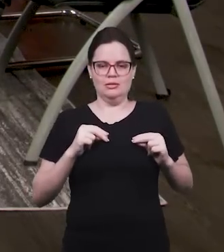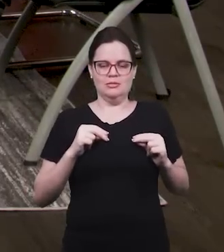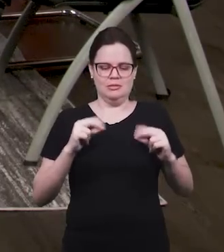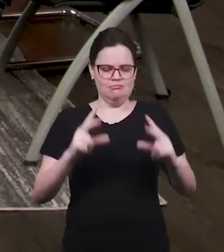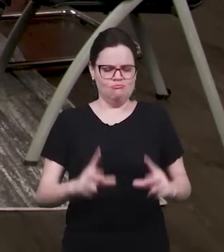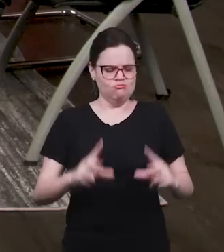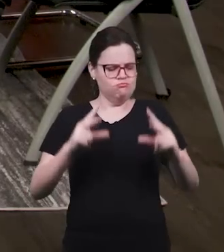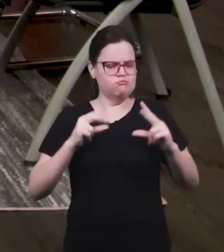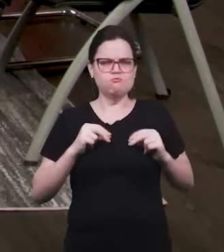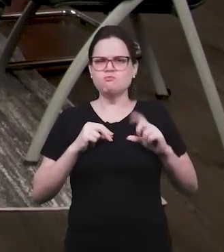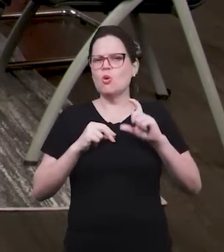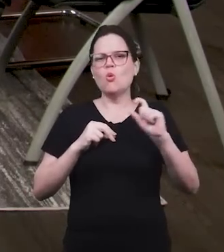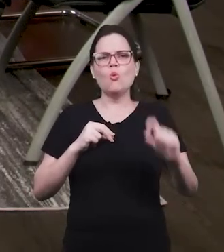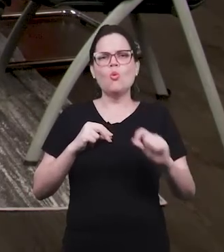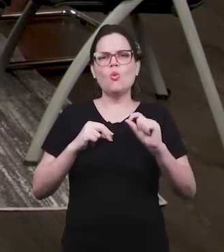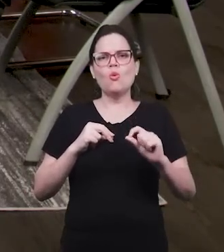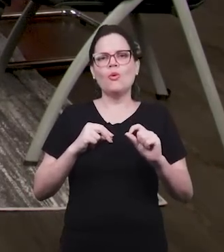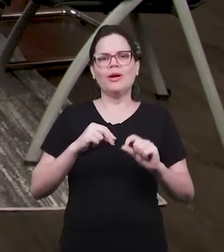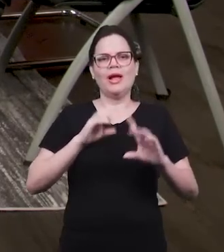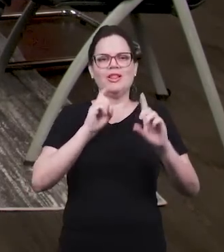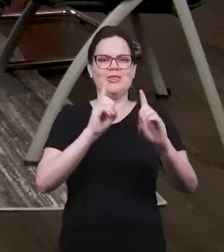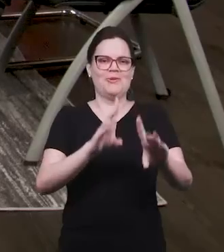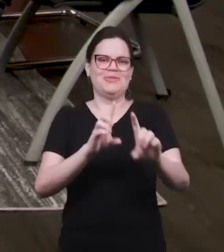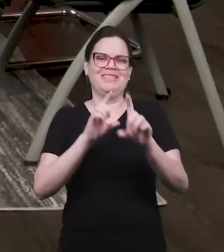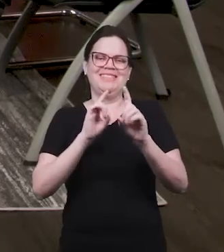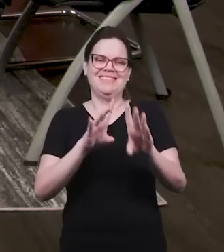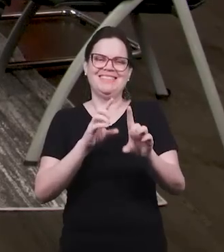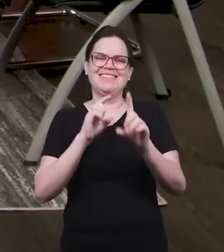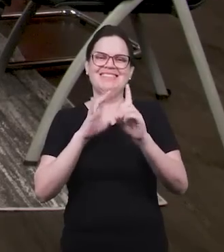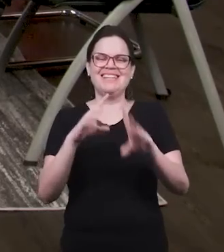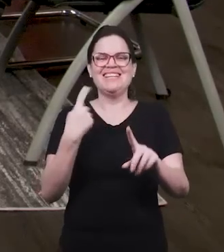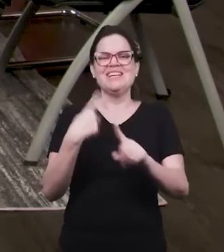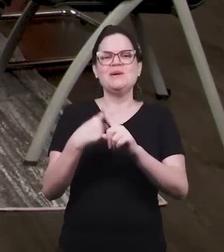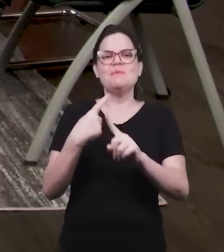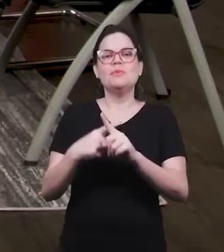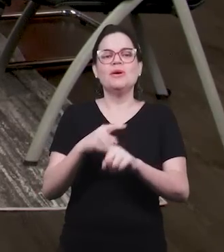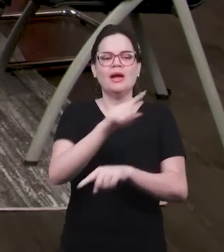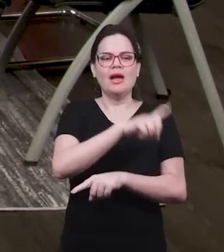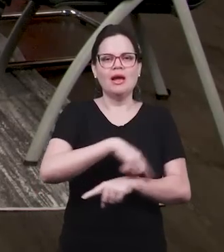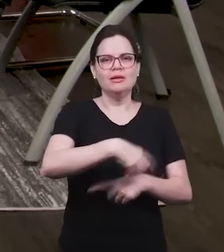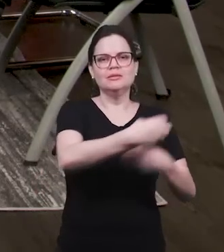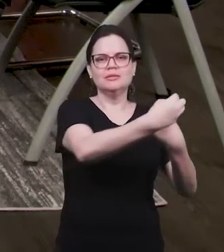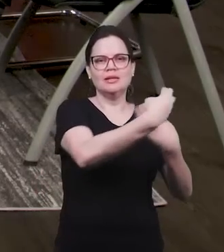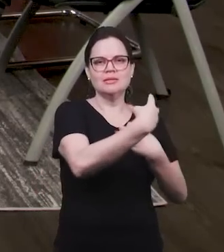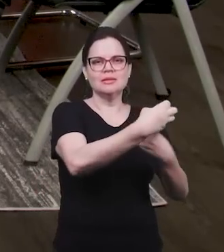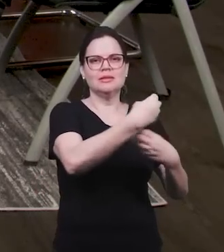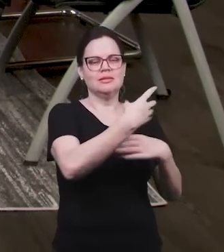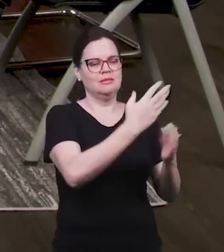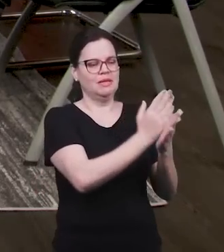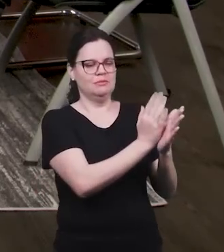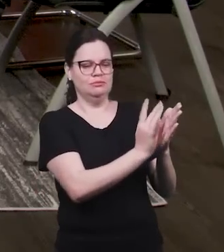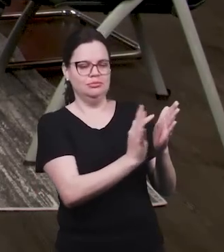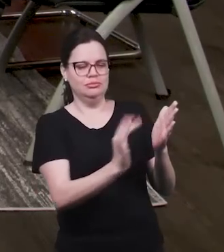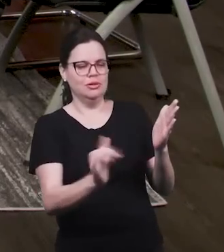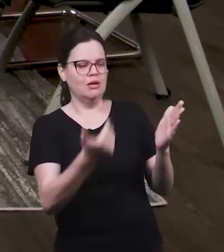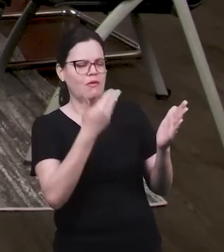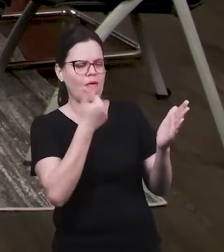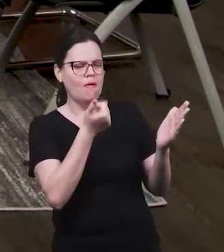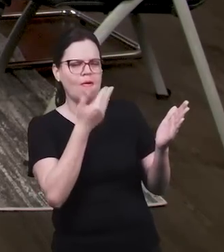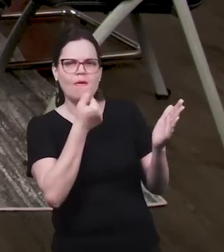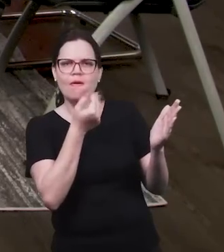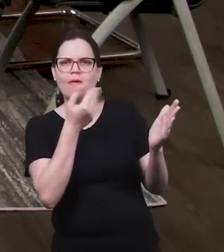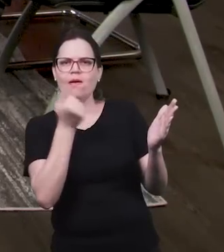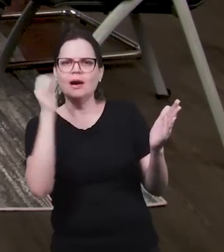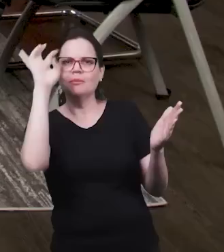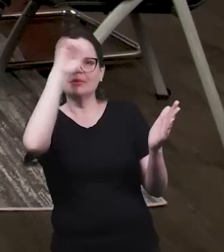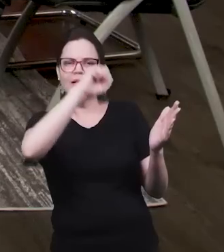espiritual. Um reino que foi trazido para nós de graça, do qual fazemos